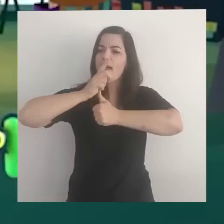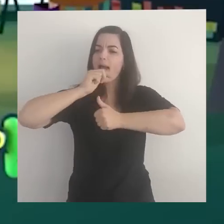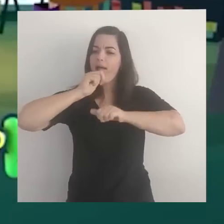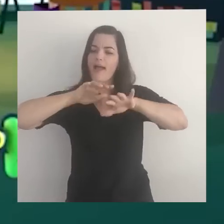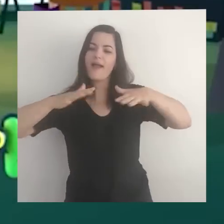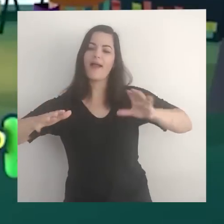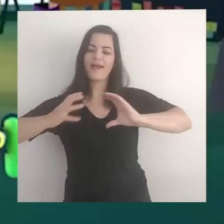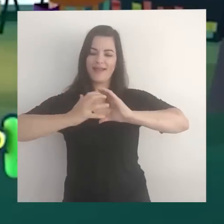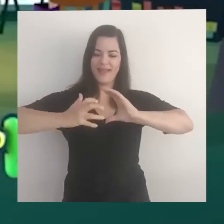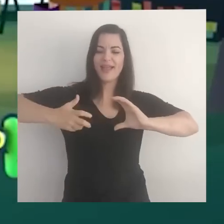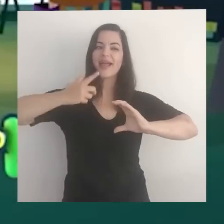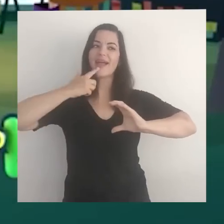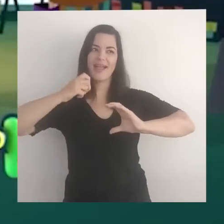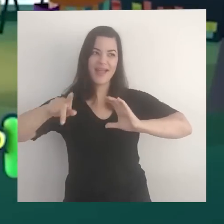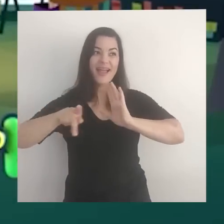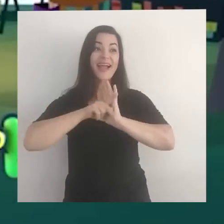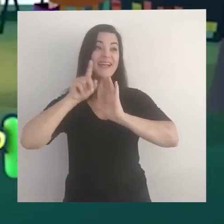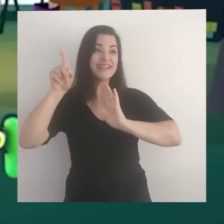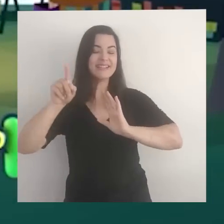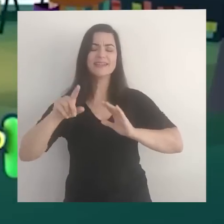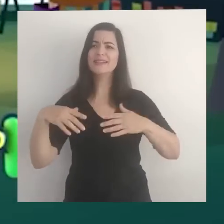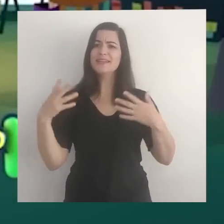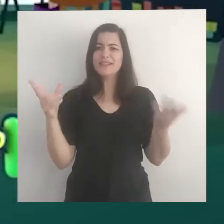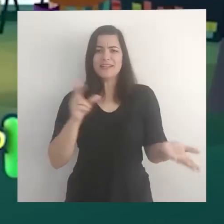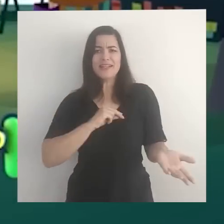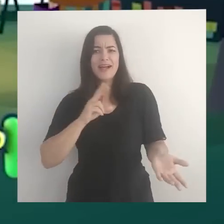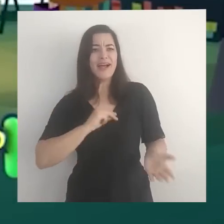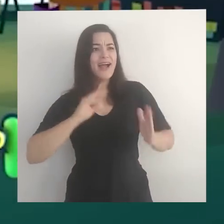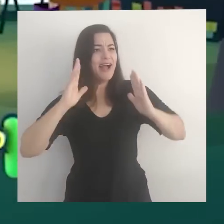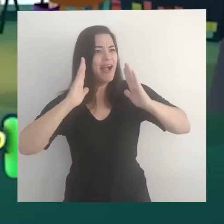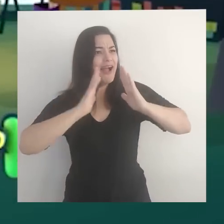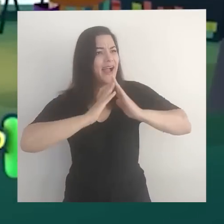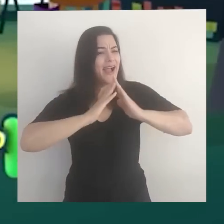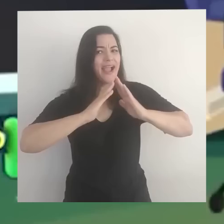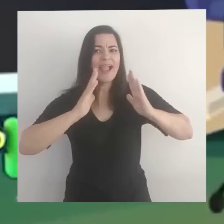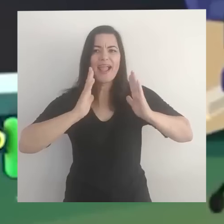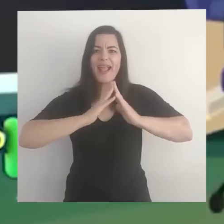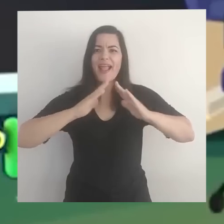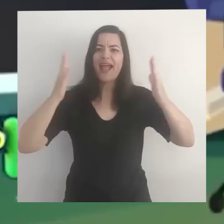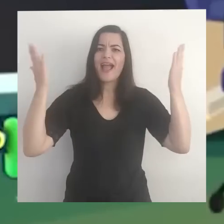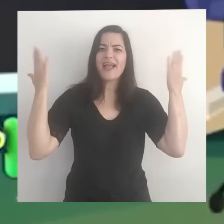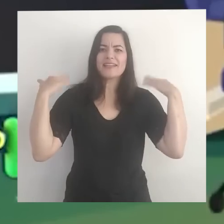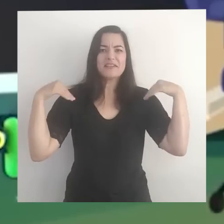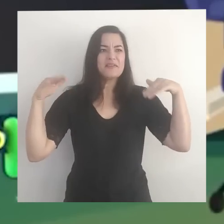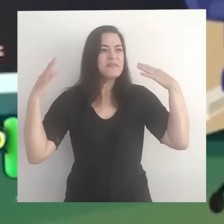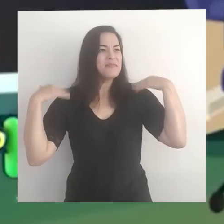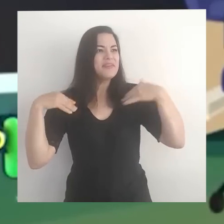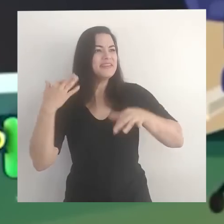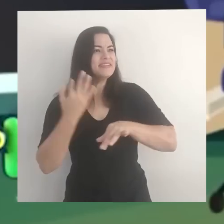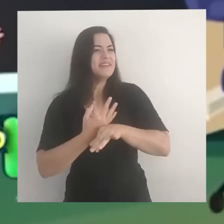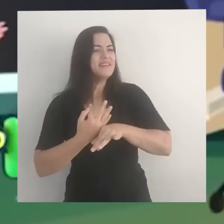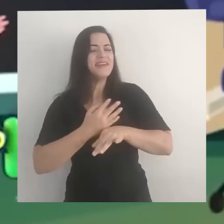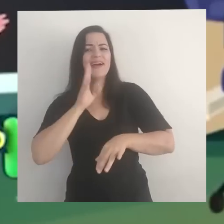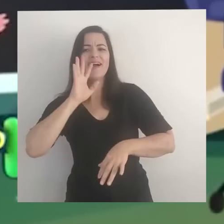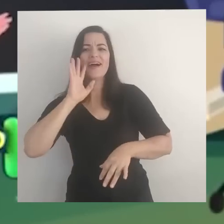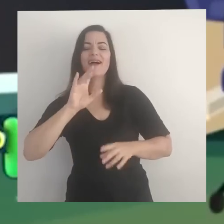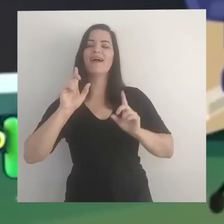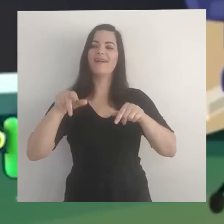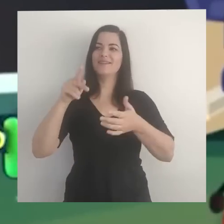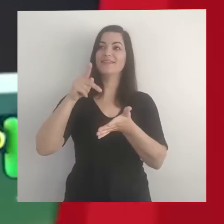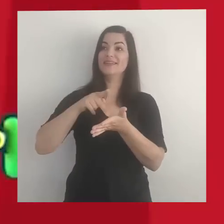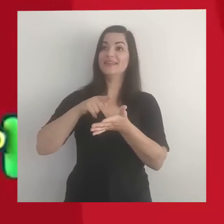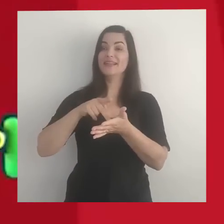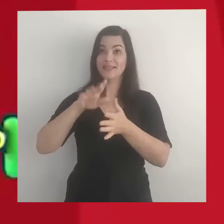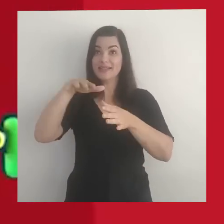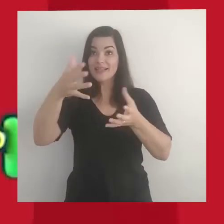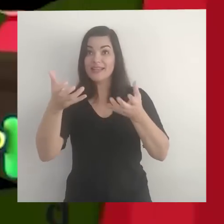aqui. Uma casa de férias marciana? Que legal! É mesmo. Galileu, quer assistir o show da nossa missão